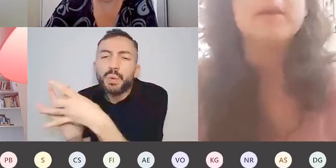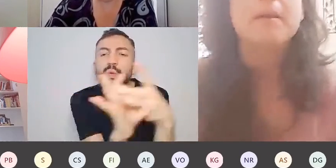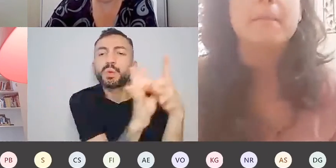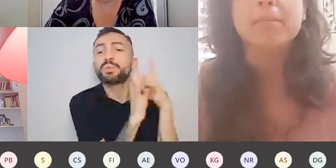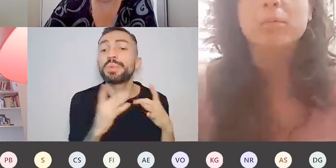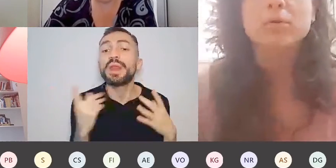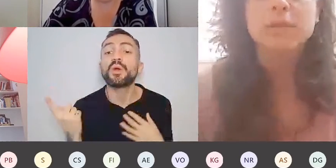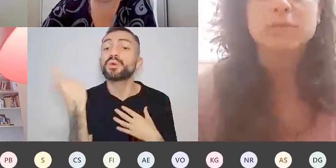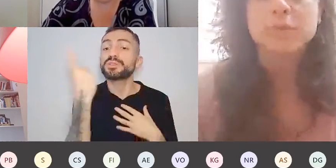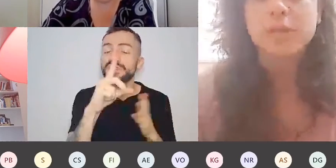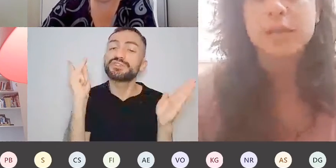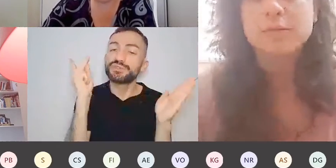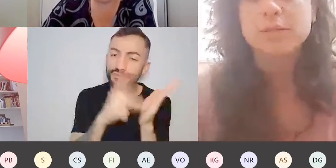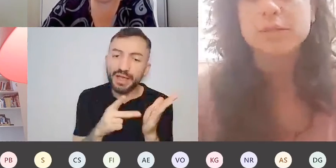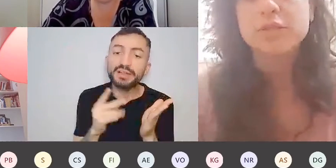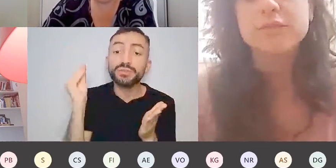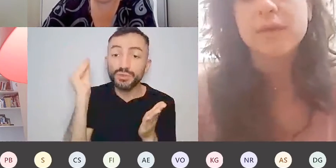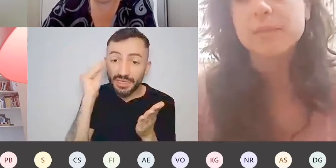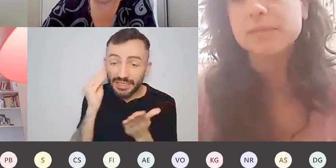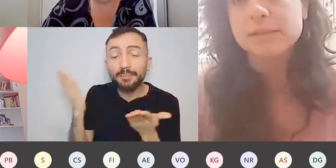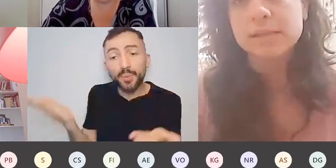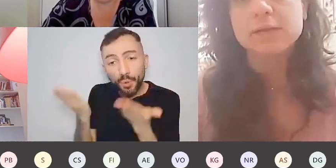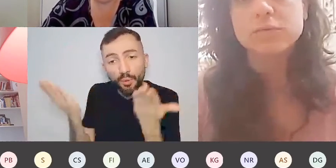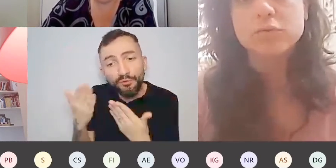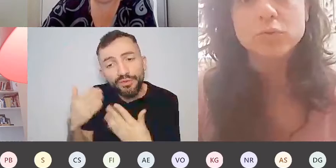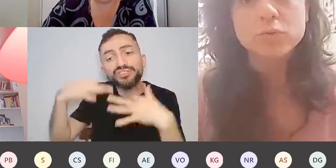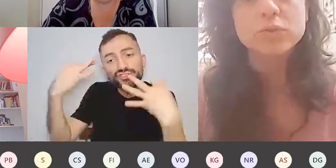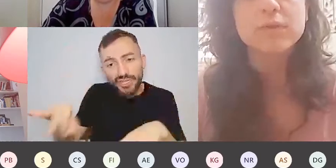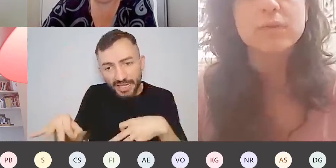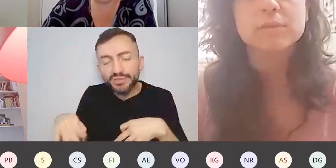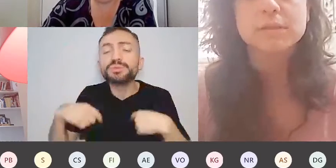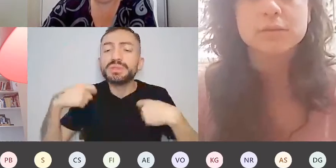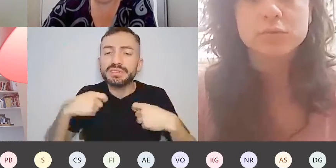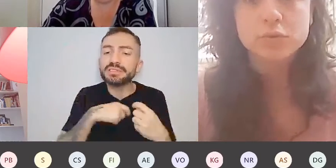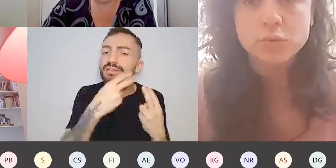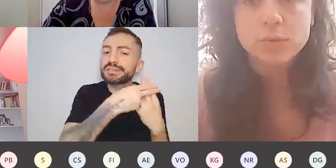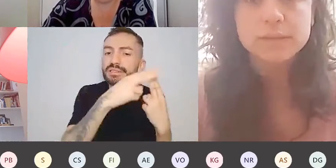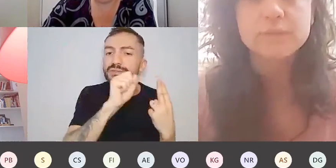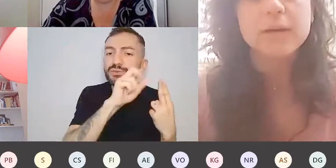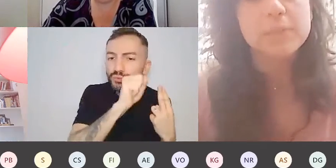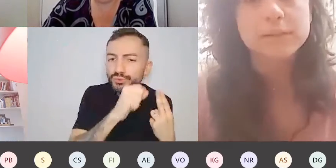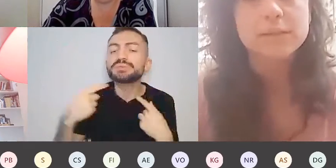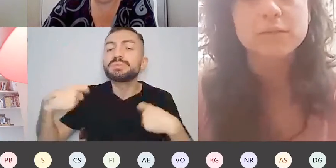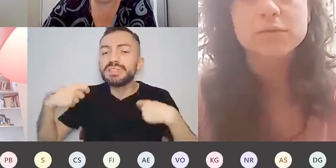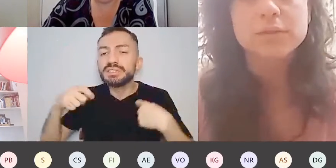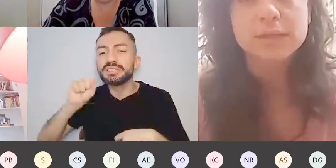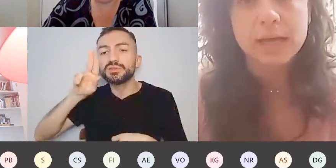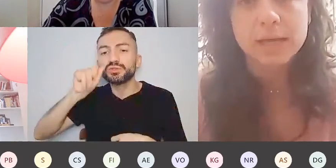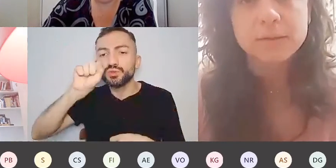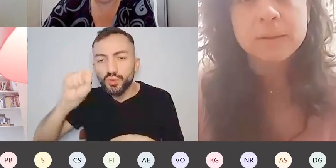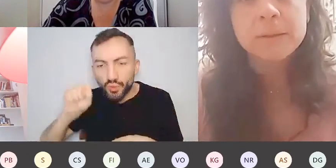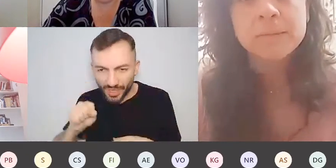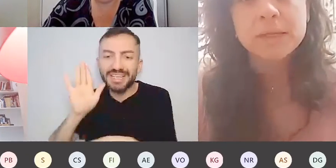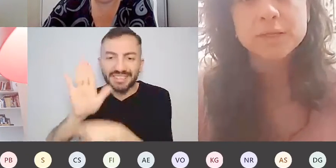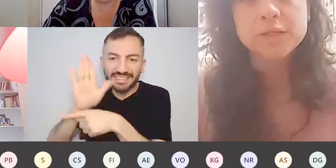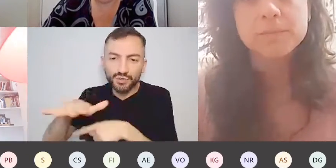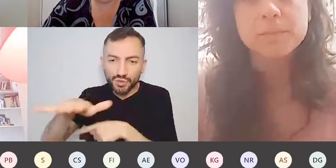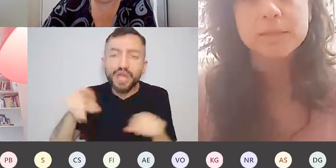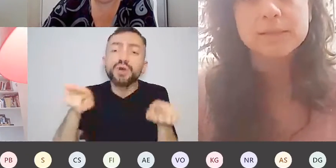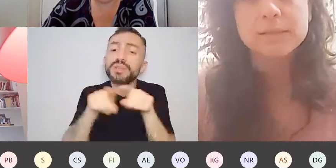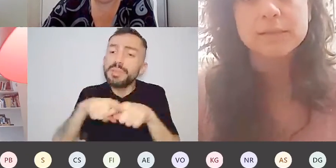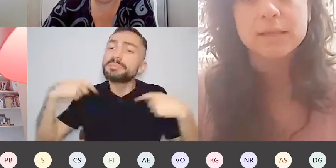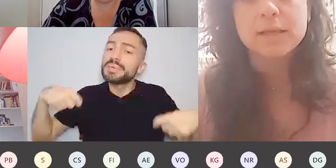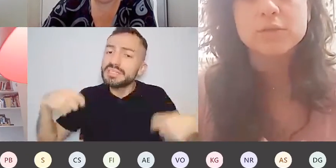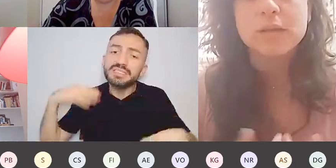né? Para a promoção de direitos, a gente vai precisar do SUS, vai precisar do SUAS e vai precisar do Judiciário. E a